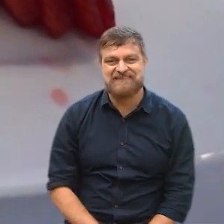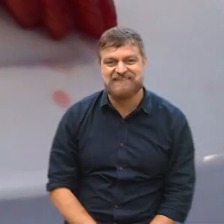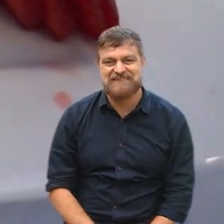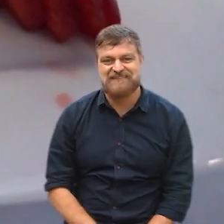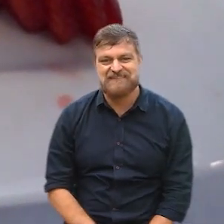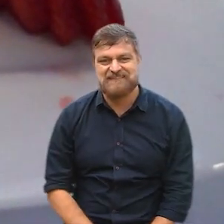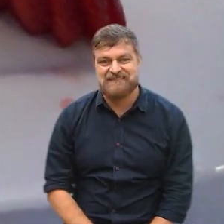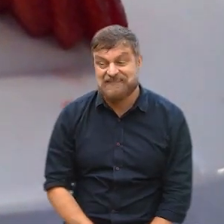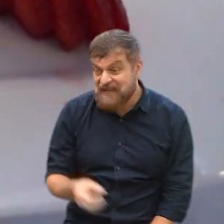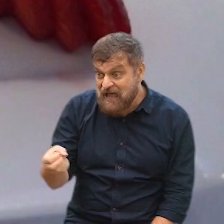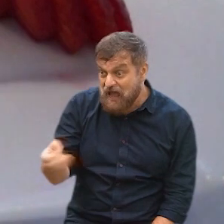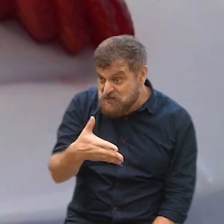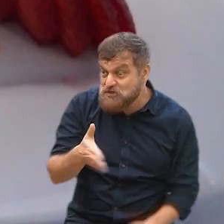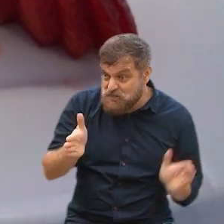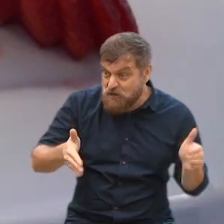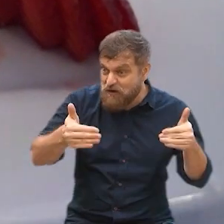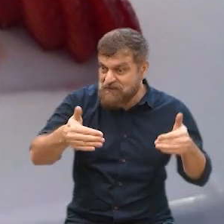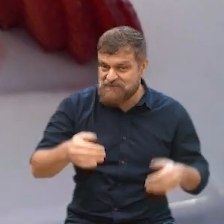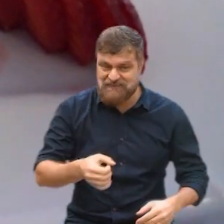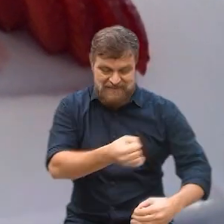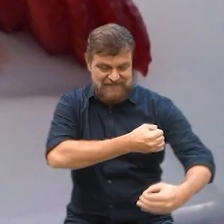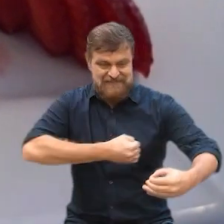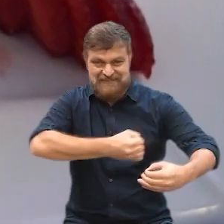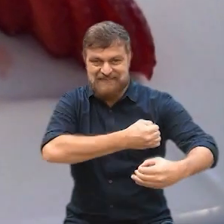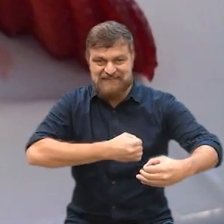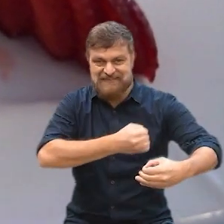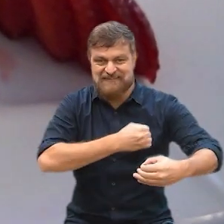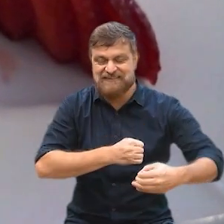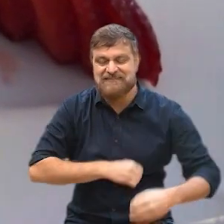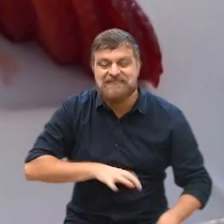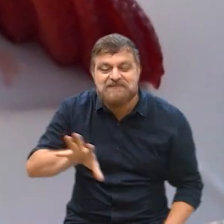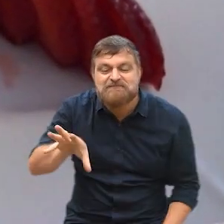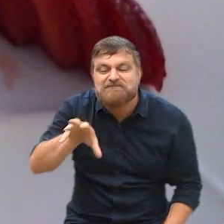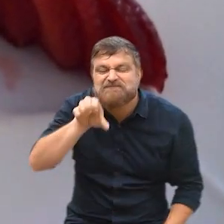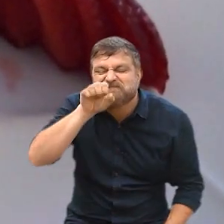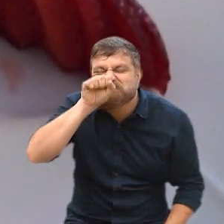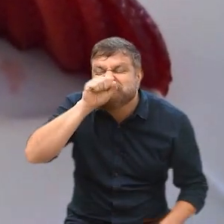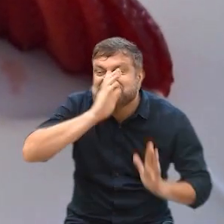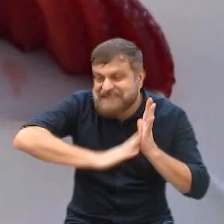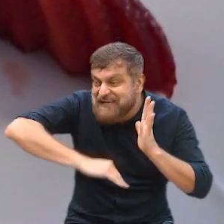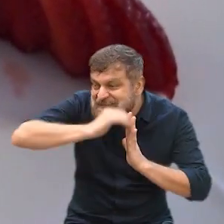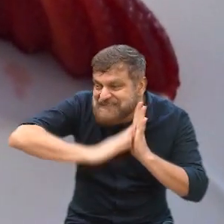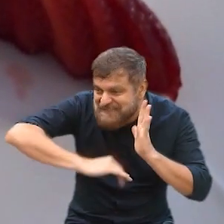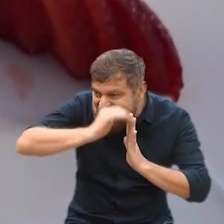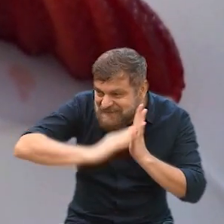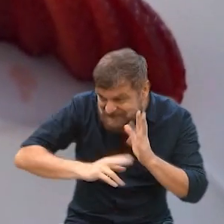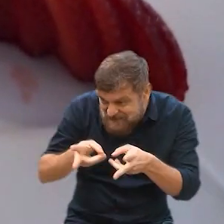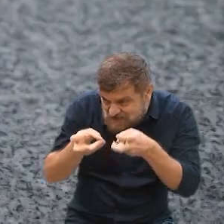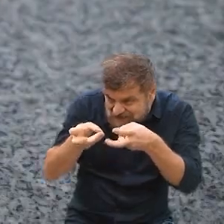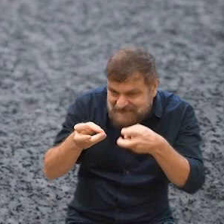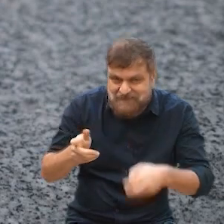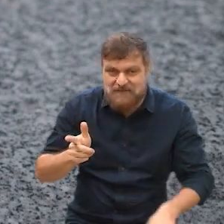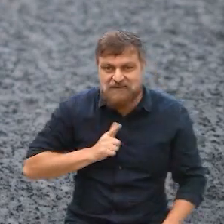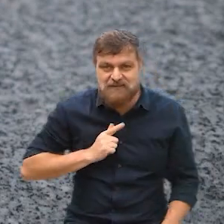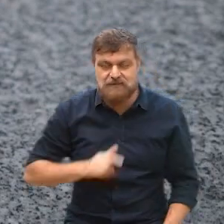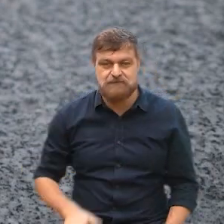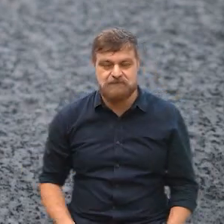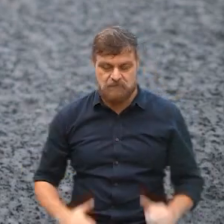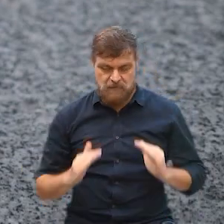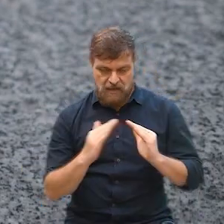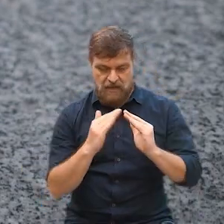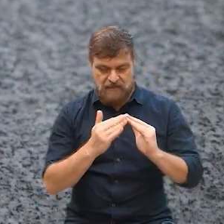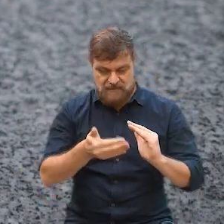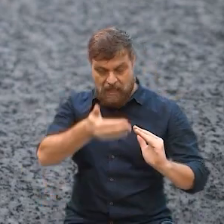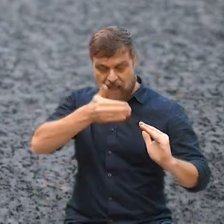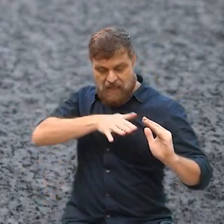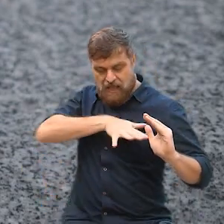E é bem novinho. Bem novinho. A gente cheirando tinta. E é uma edícula da minha